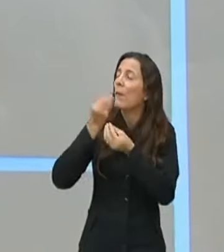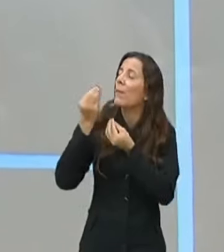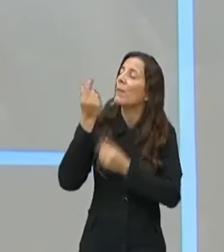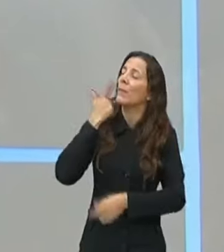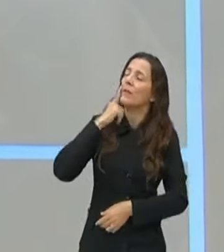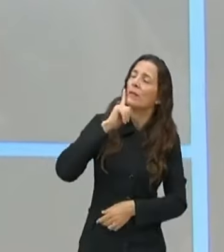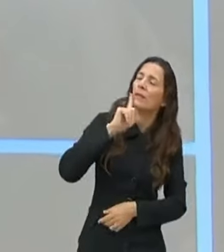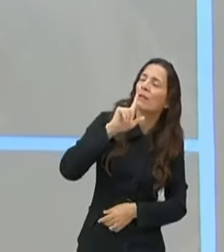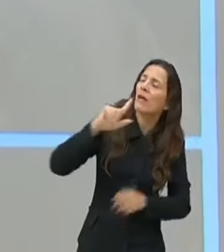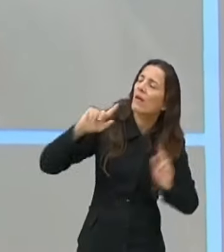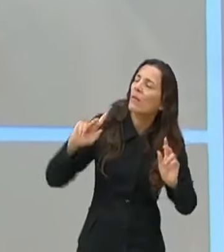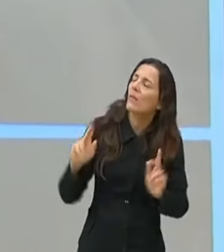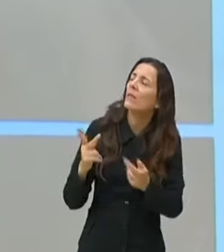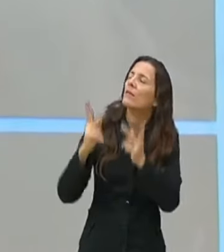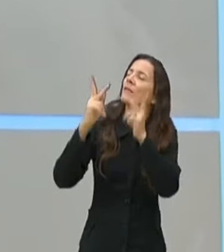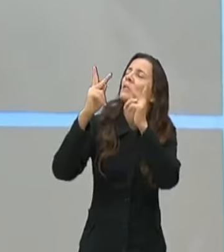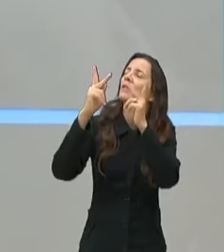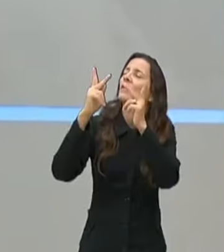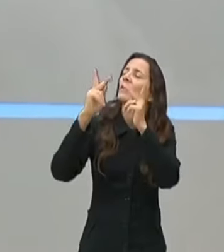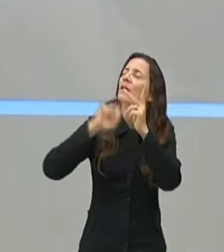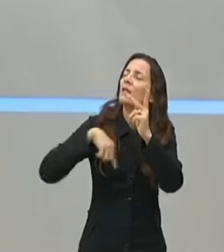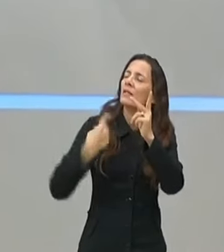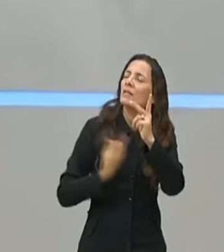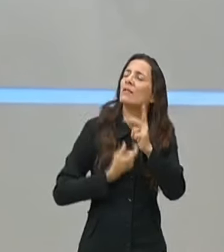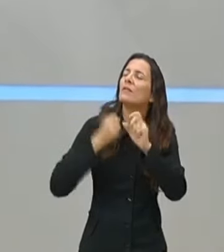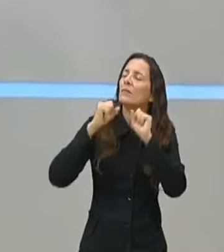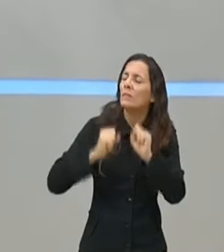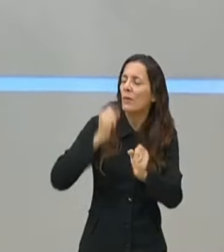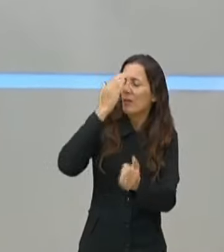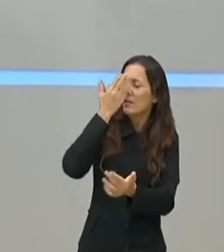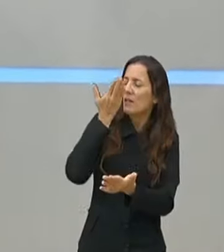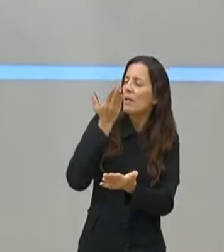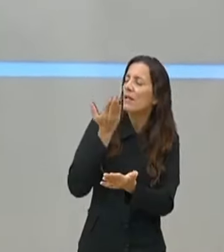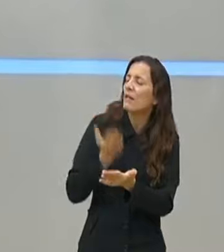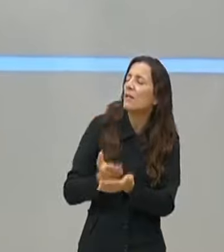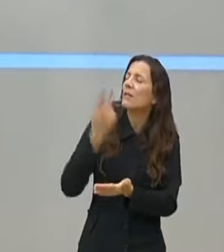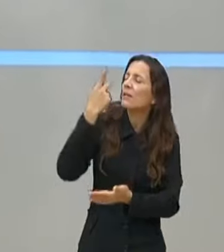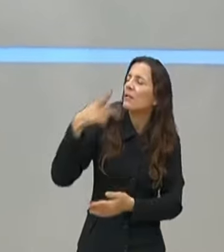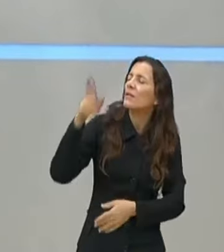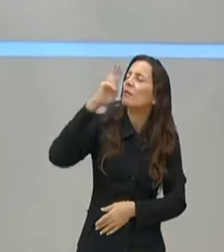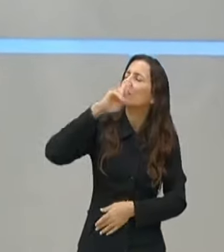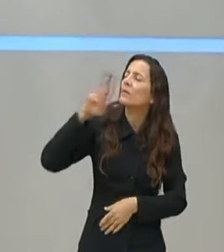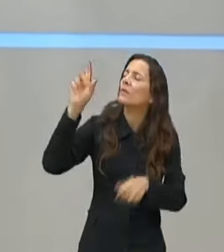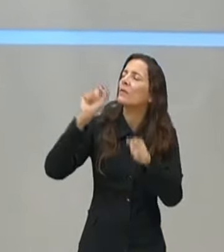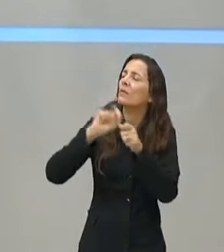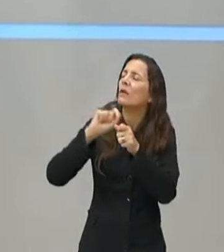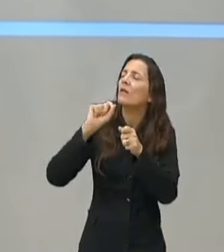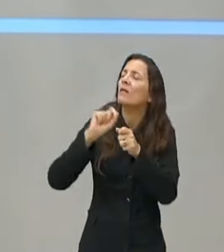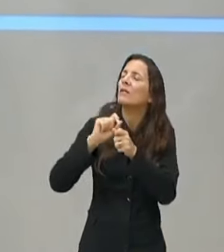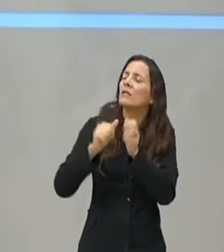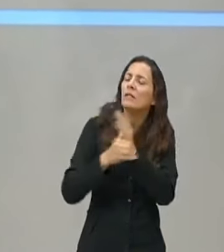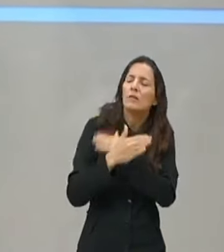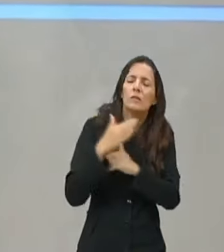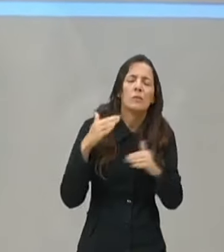resposta desta oração. Tu és o Deus de